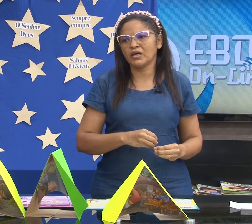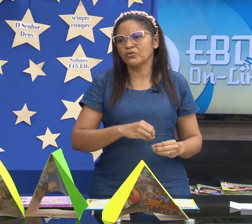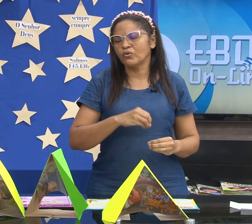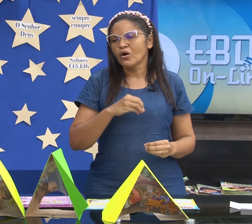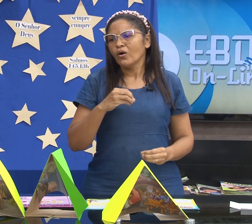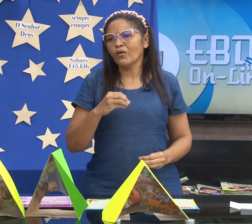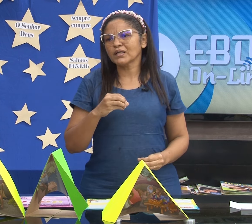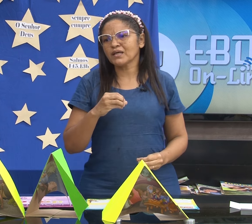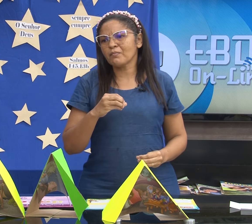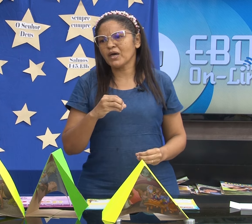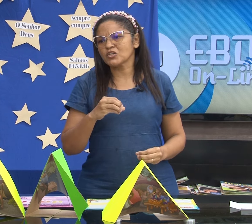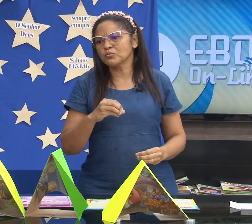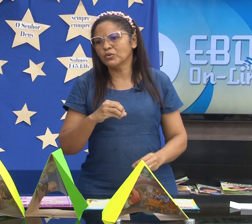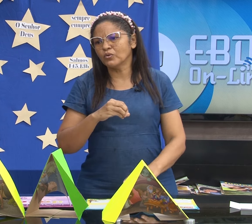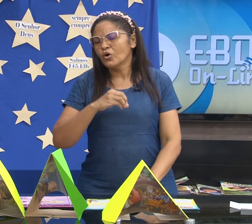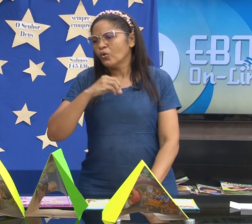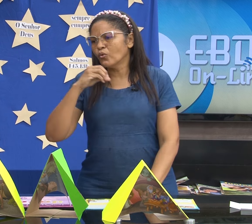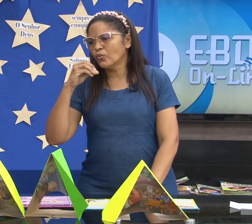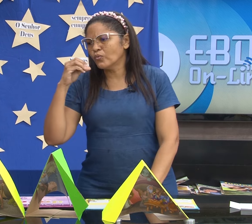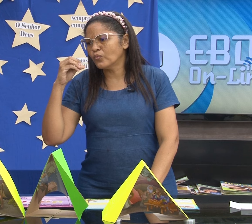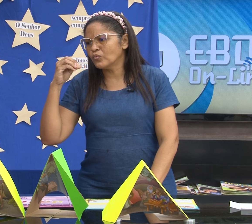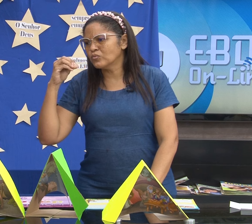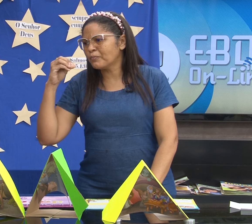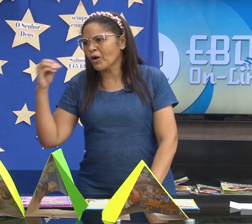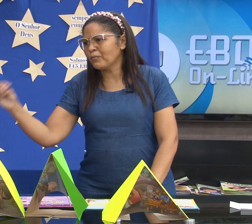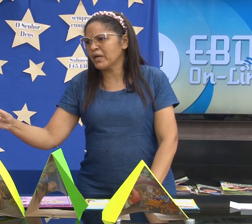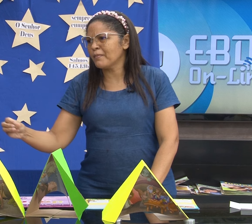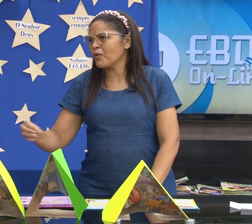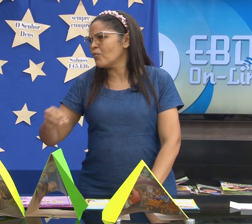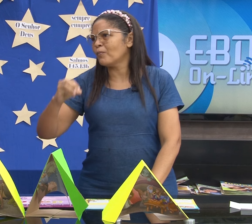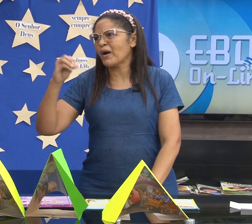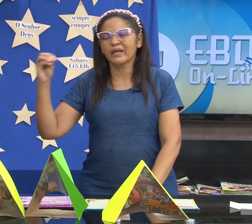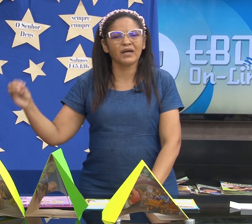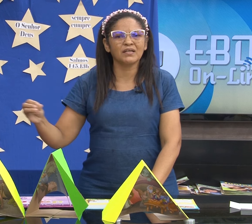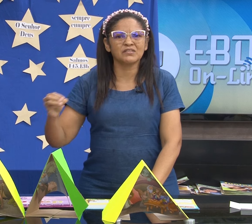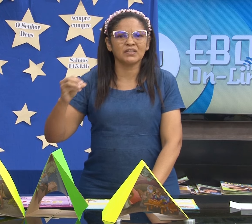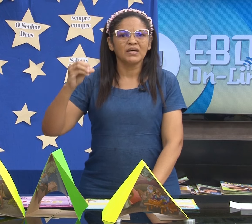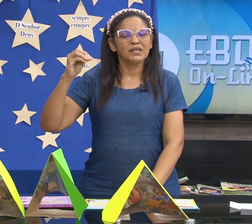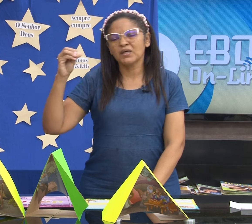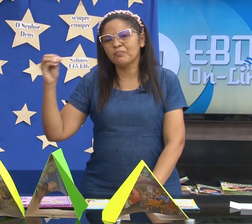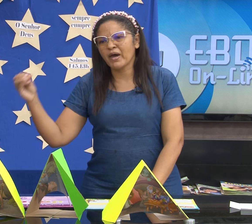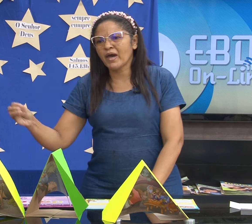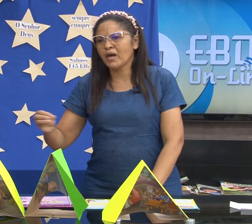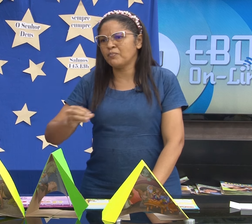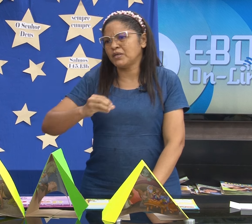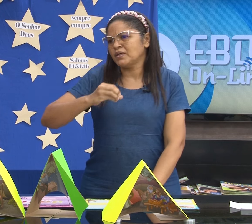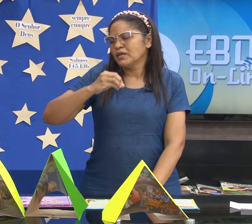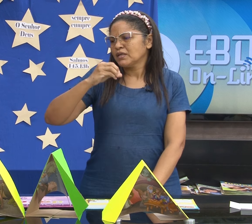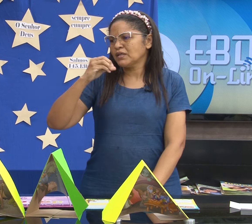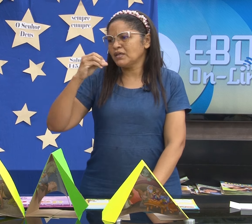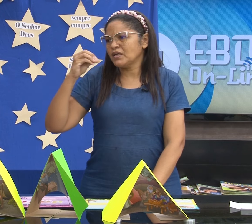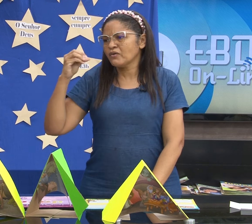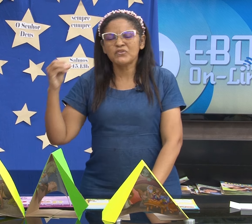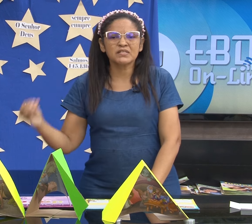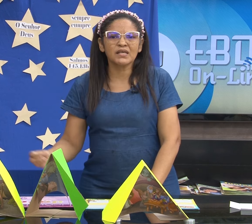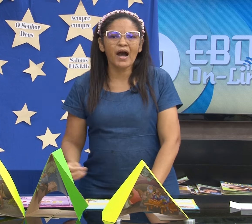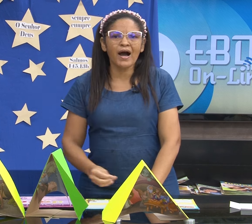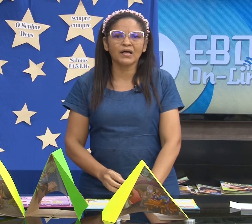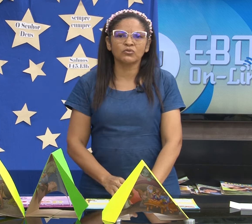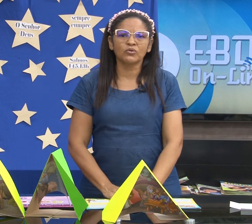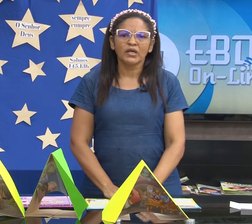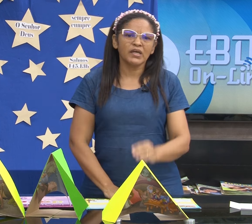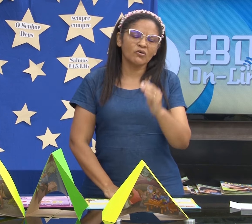dinheiro ou até mesmo um um problema com um parente que bebe que é